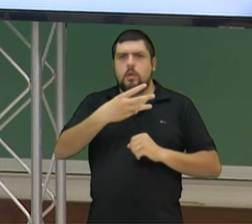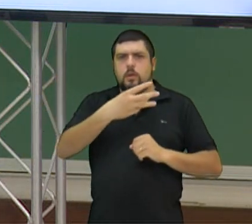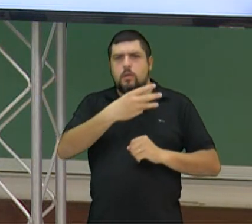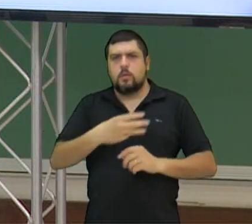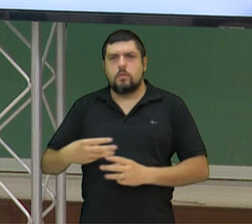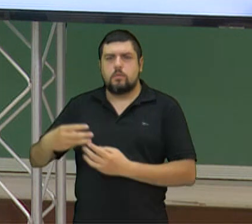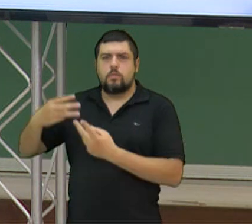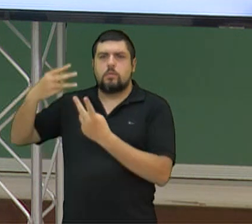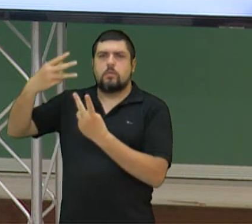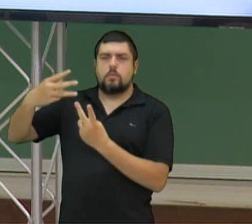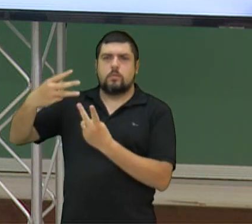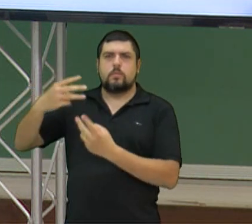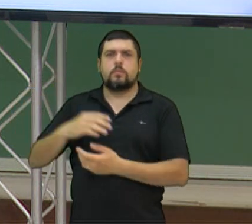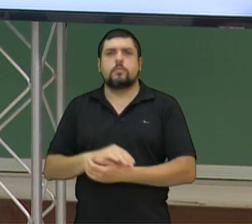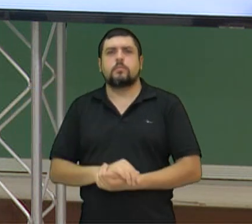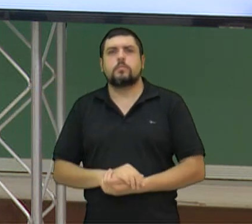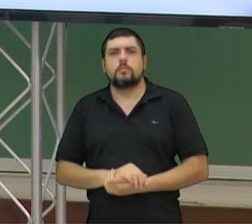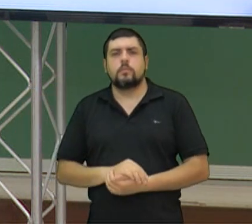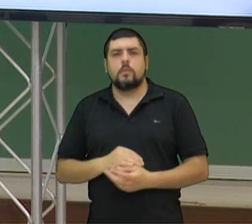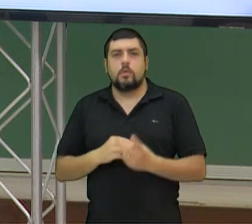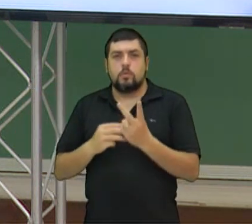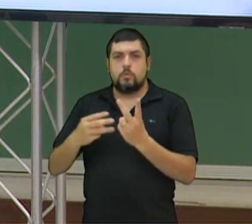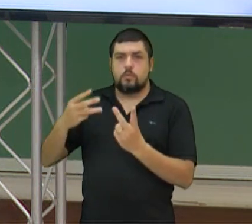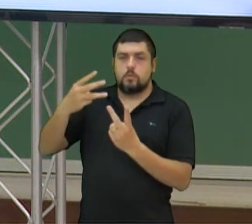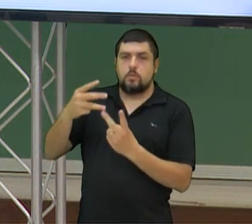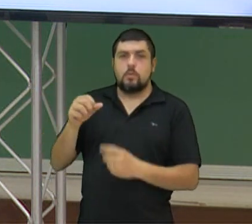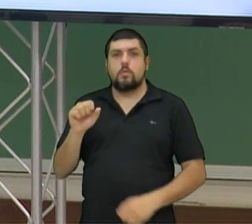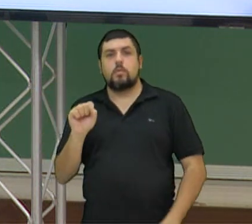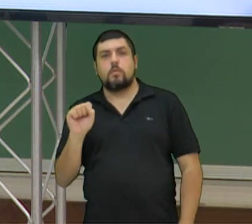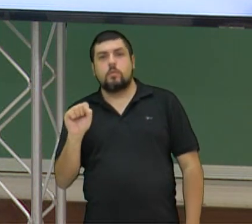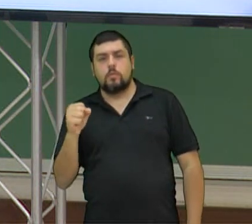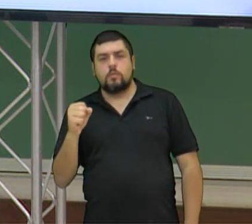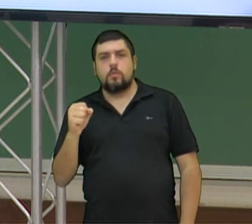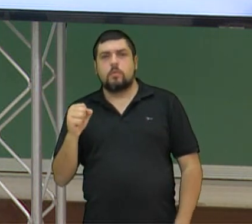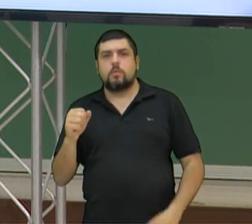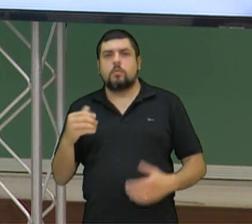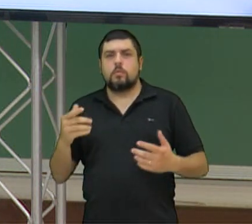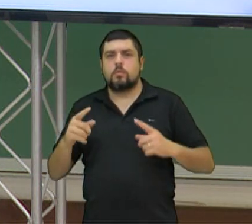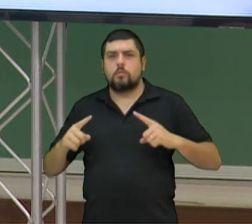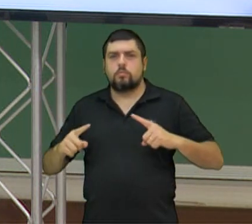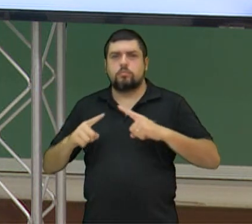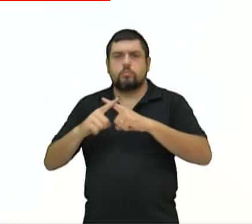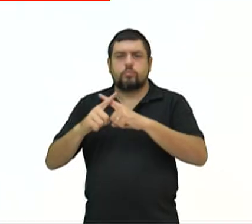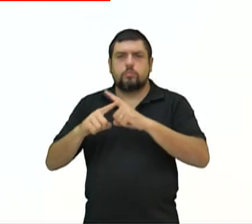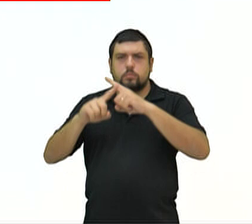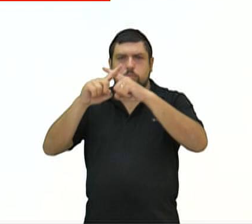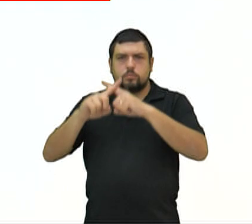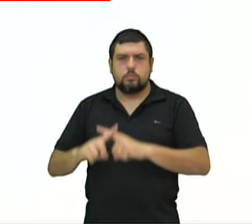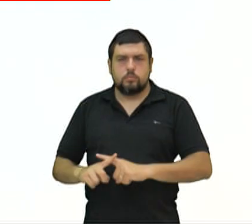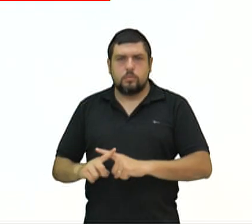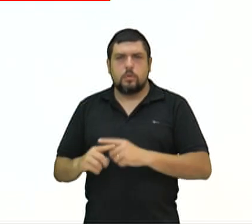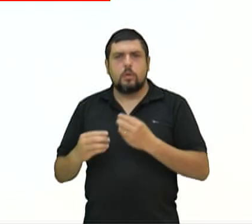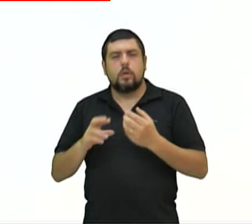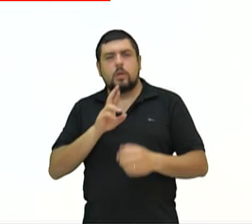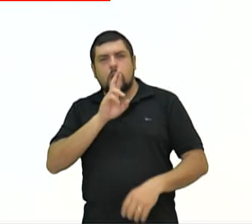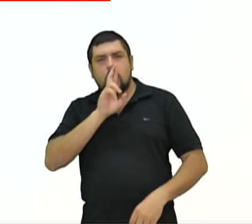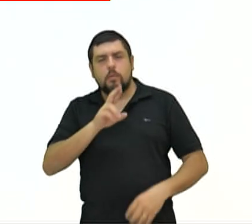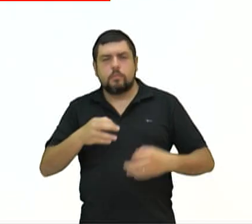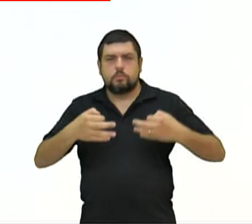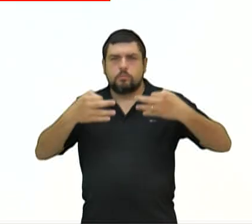3 elevado, né? 2 elevado à terceira, que no caso é 8. Faço uma multiplicação cruzada, gente, e eu acho a resposta correta, que